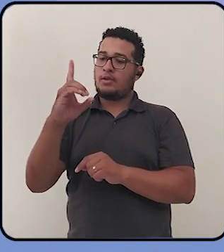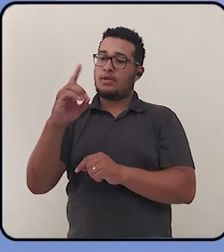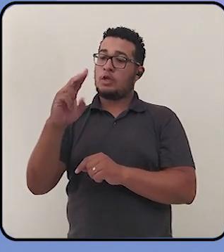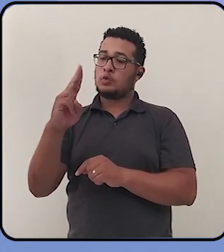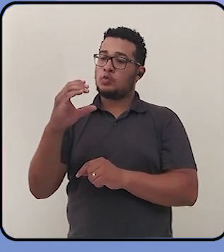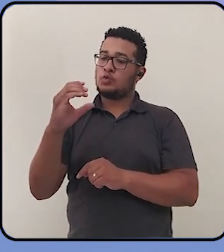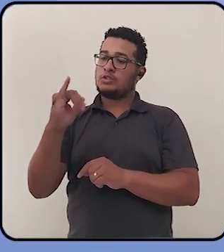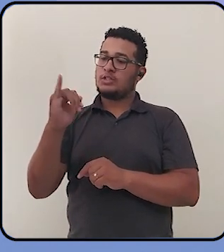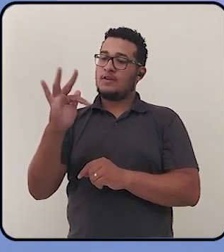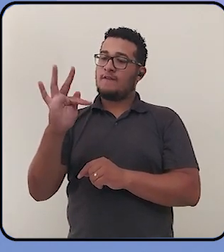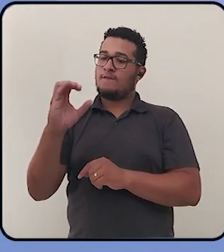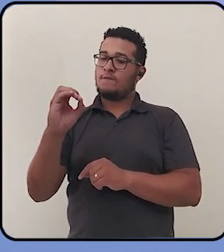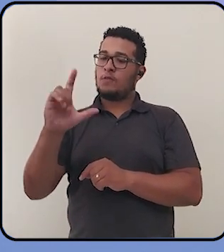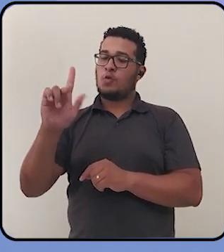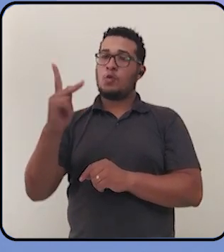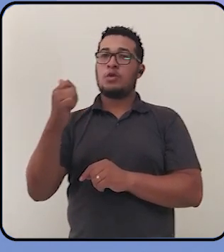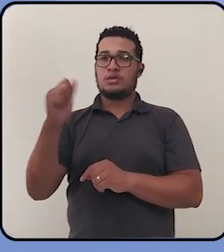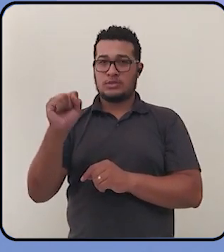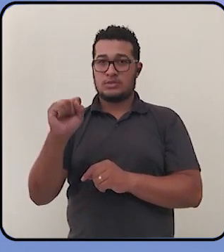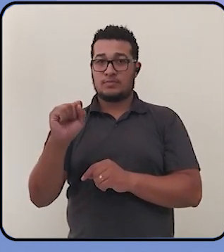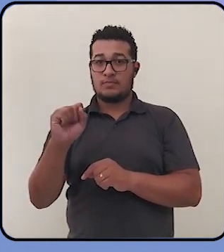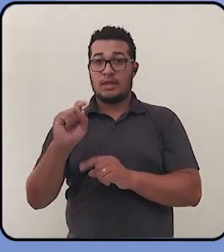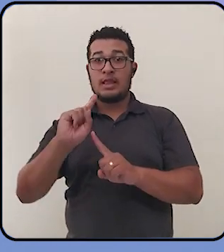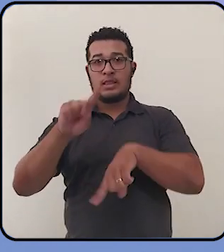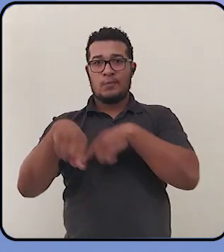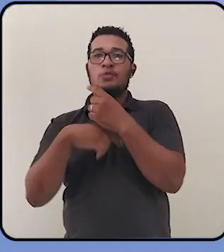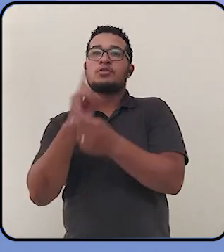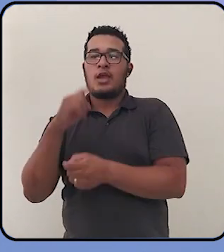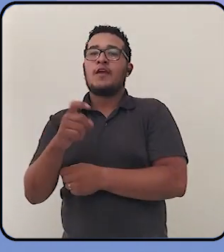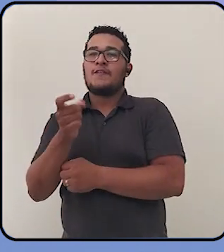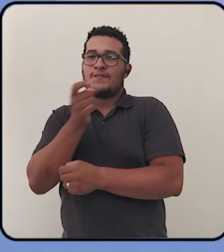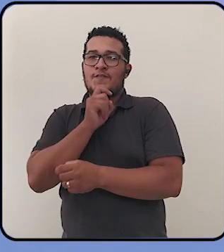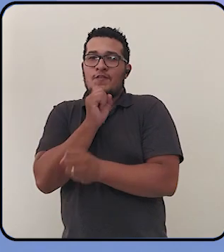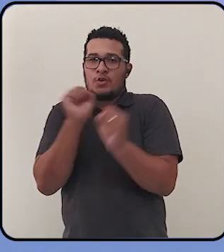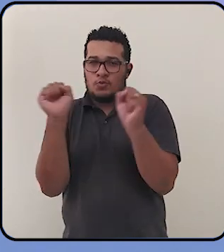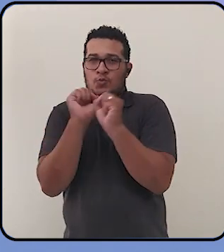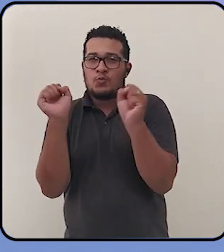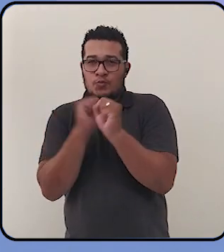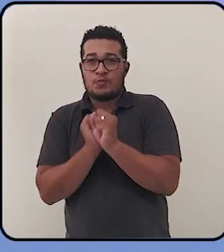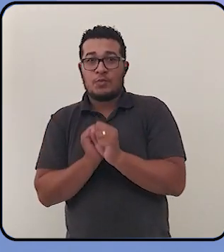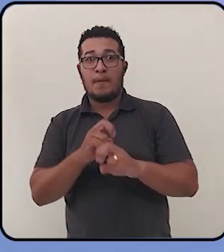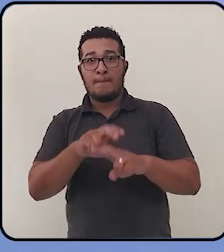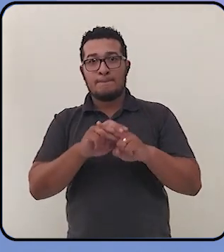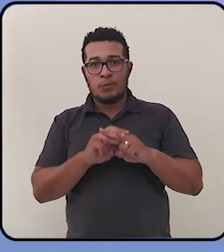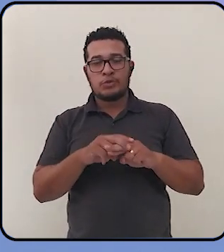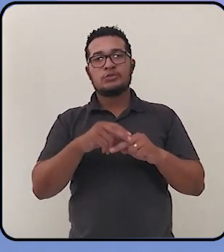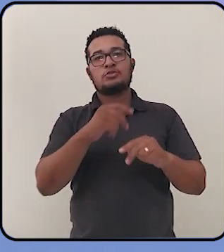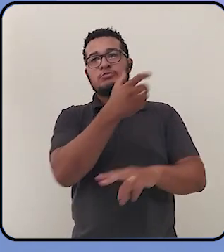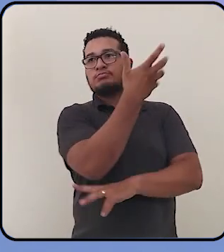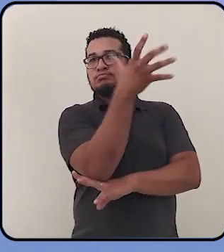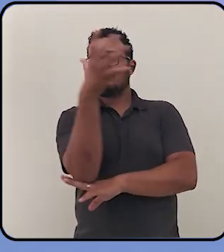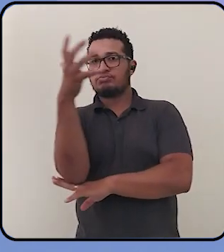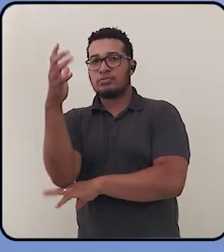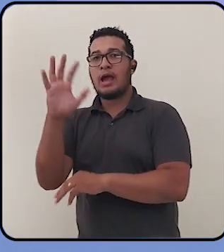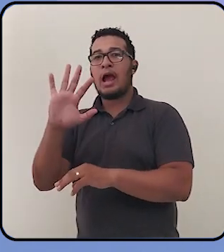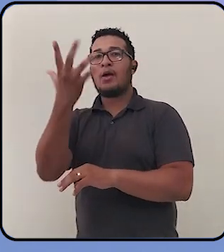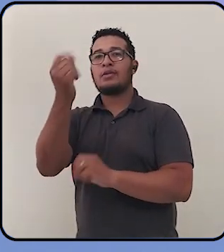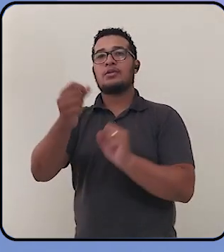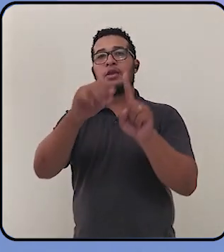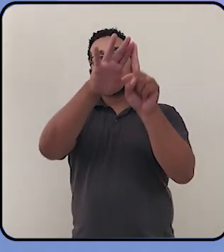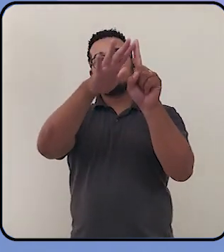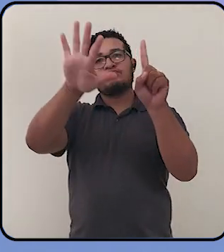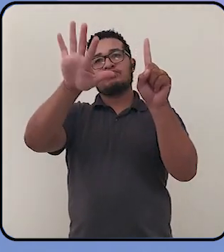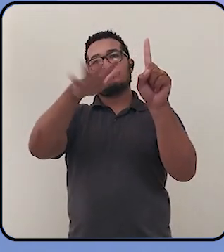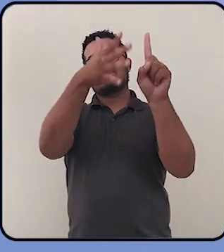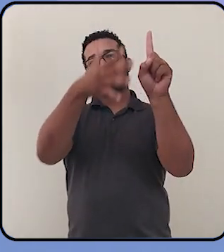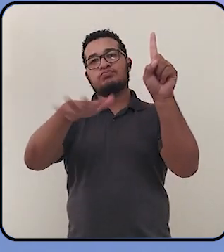porque na sequência vem o inverno, então a vegetação naturalmente perde as folhas para precisar de